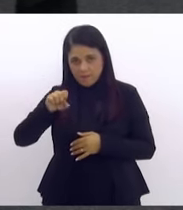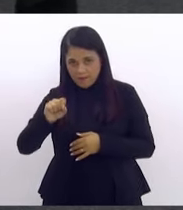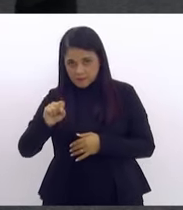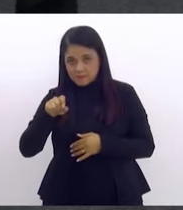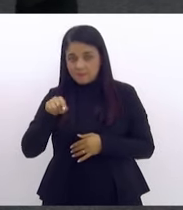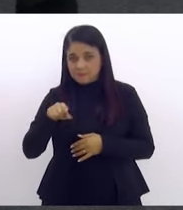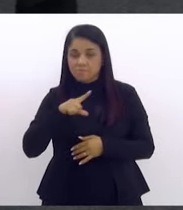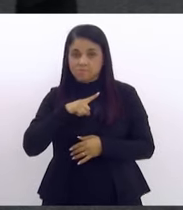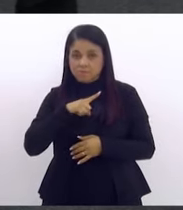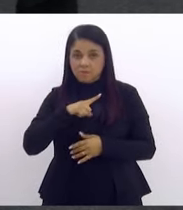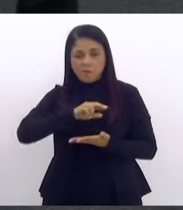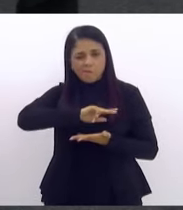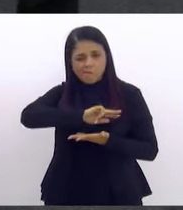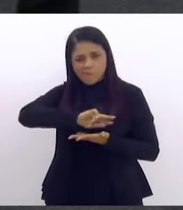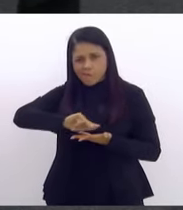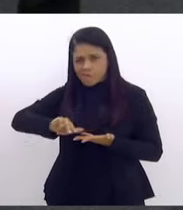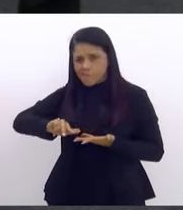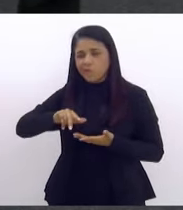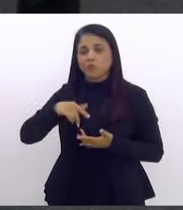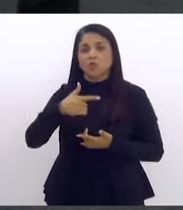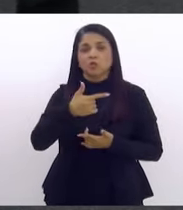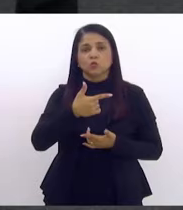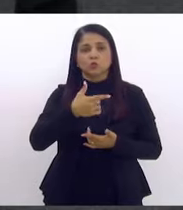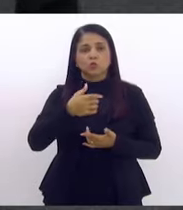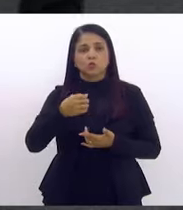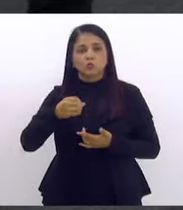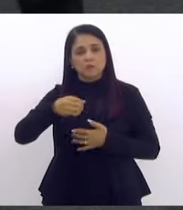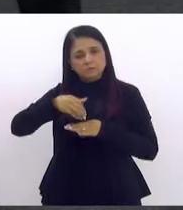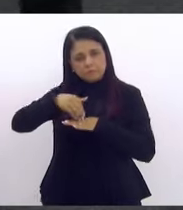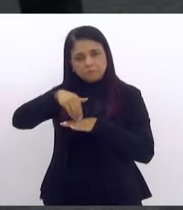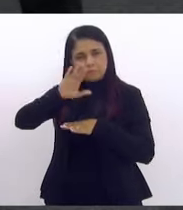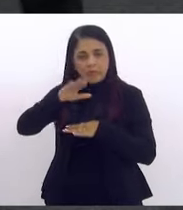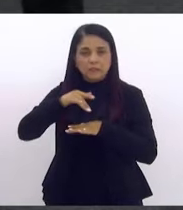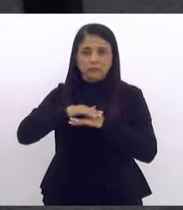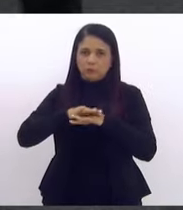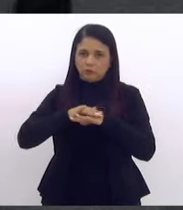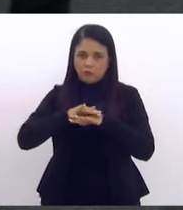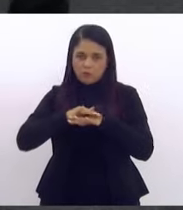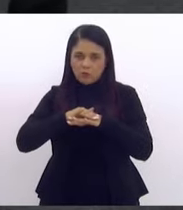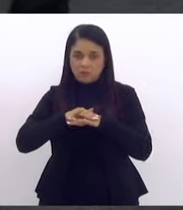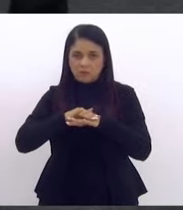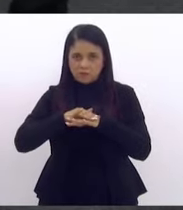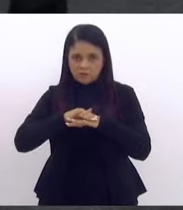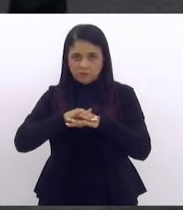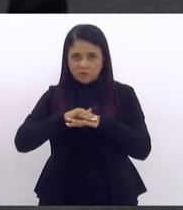estimada a existência de mais de 200 tipos de enfermidades que se enquadram nessa